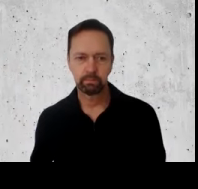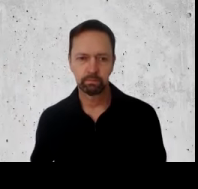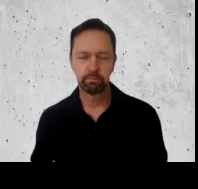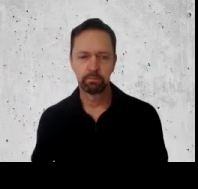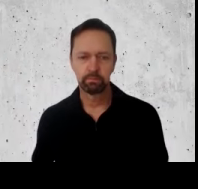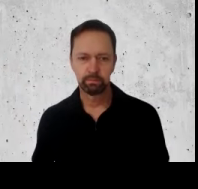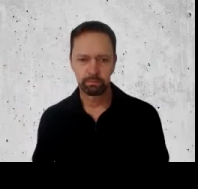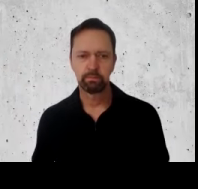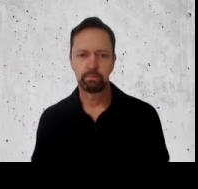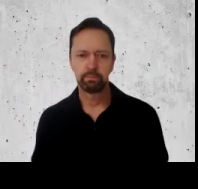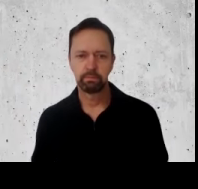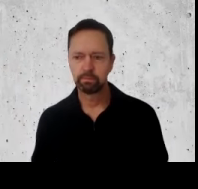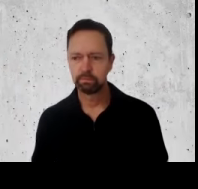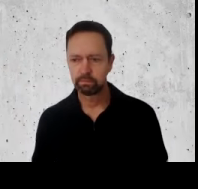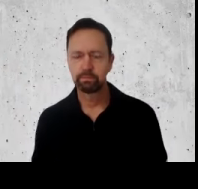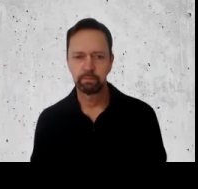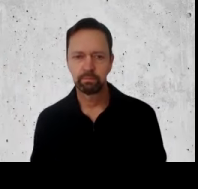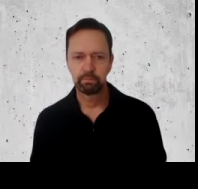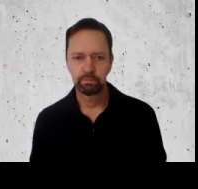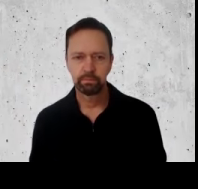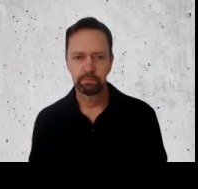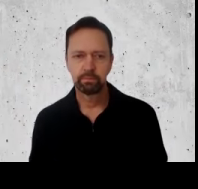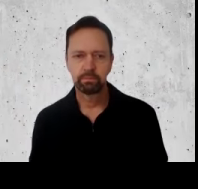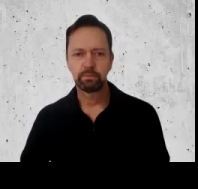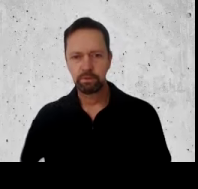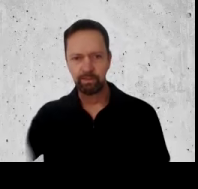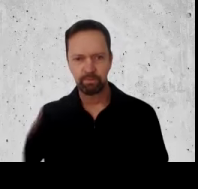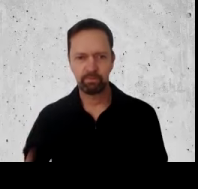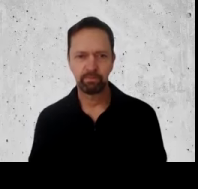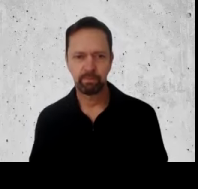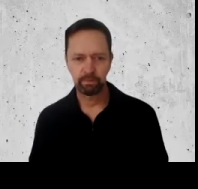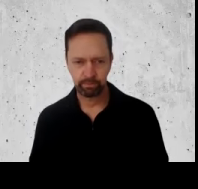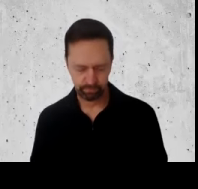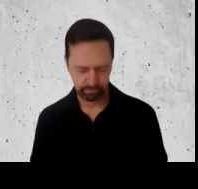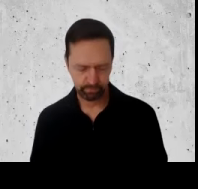Olá, professor. Boa tarde, pessoal. Consegue me escutar?